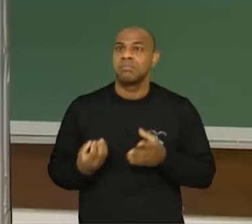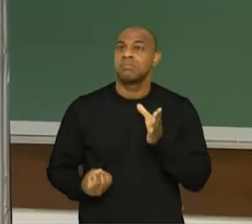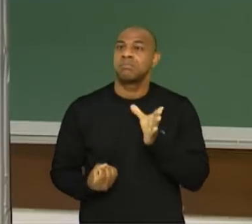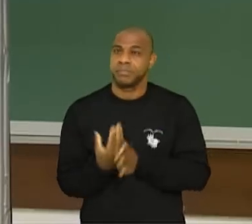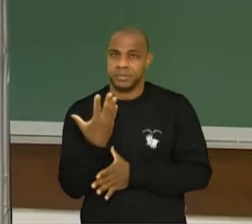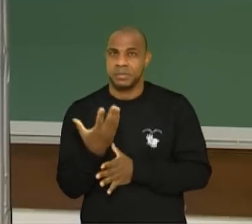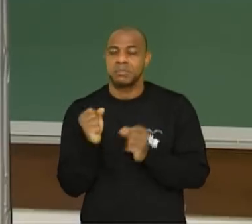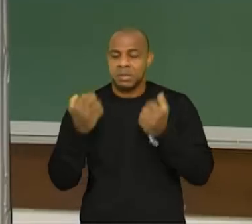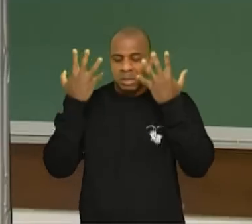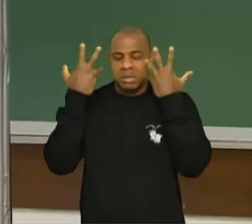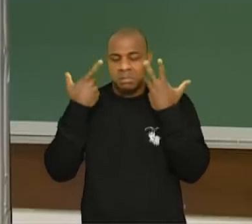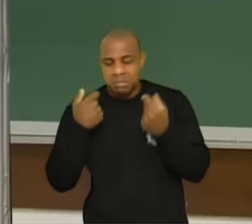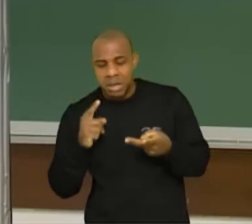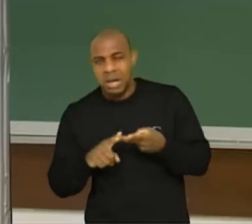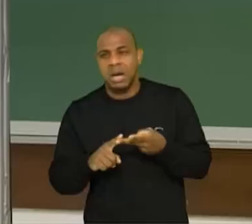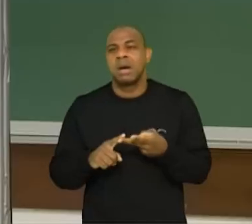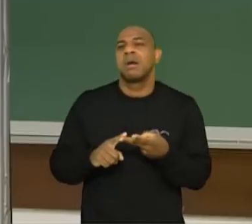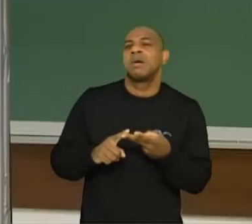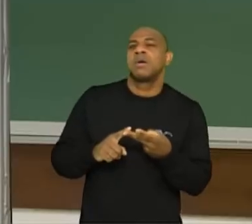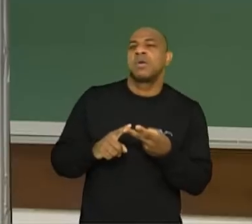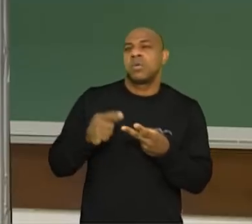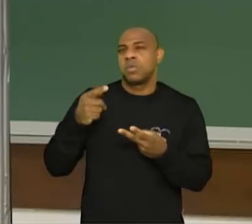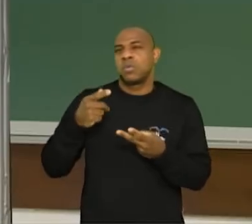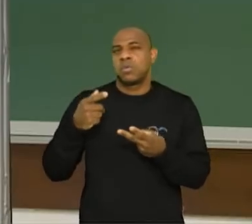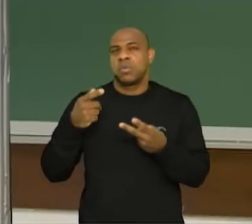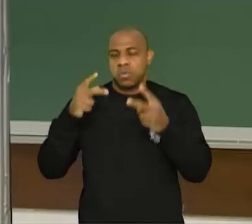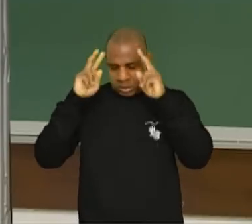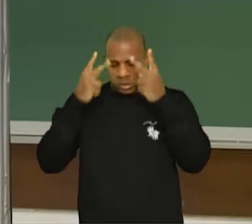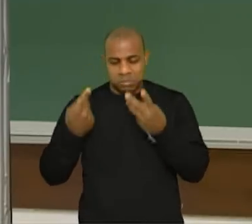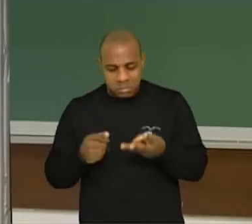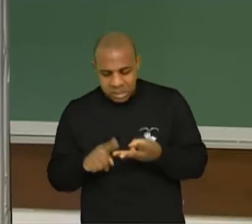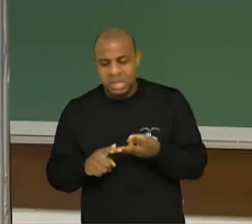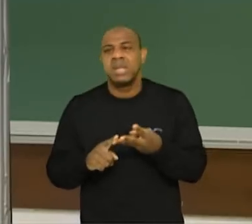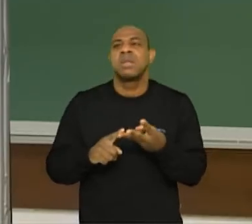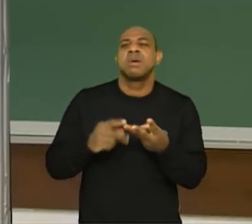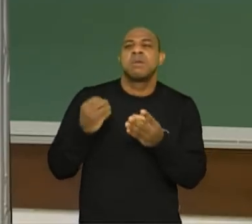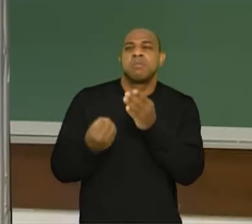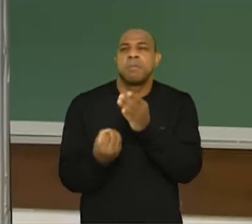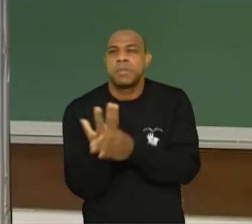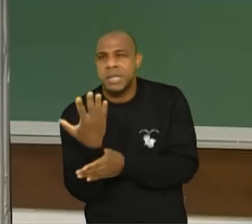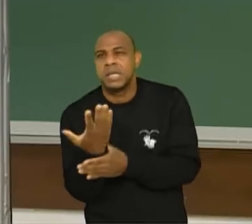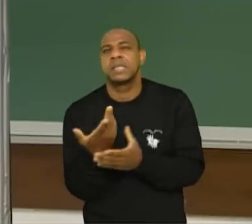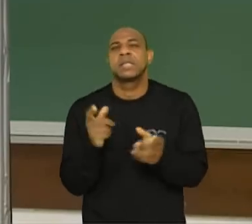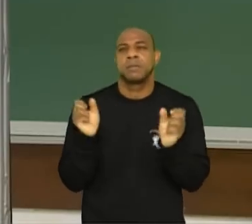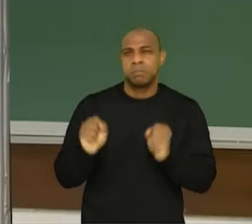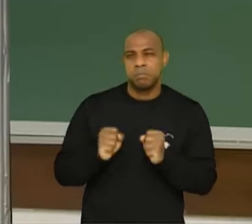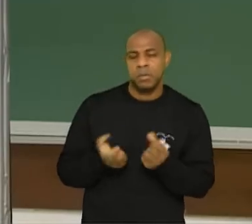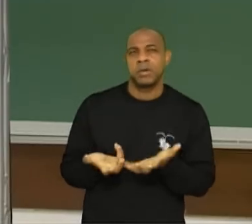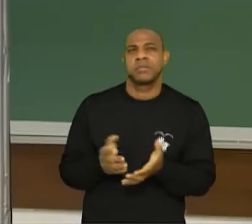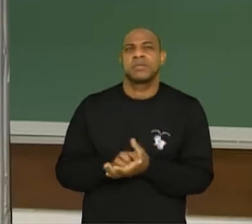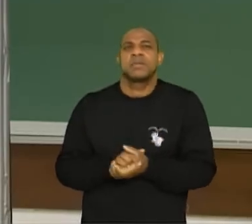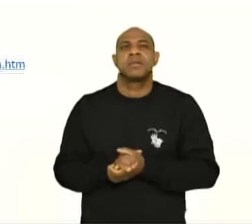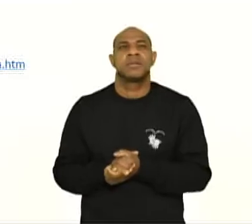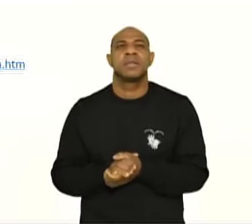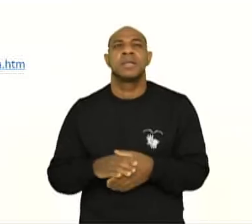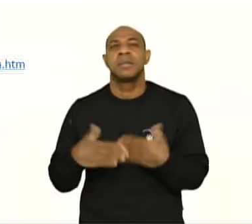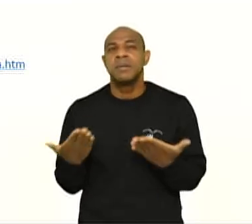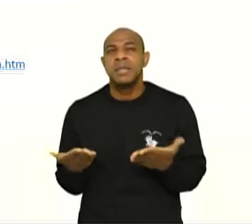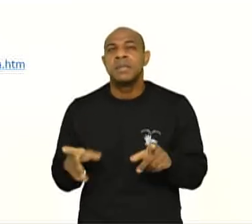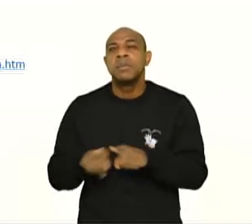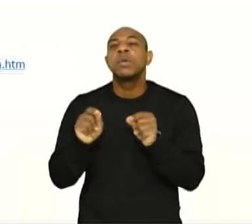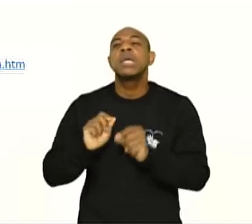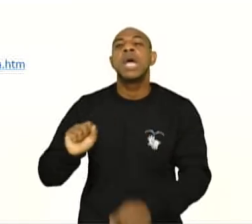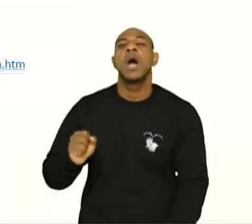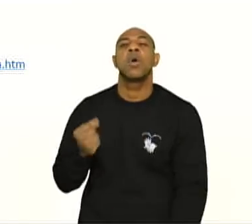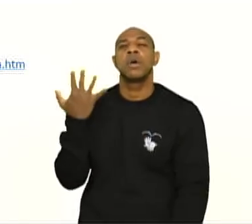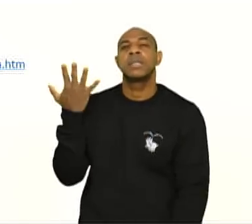animal, pode ser uma planta também, né? Pode ser um organismo mais simples, um organismo mais complexo, mas que o que